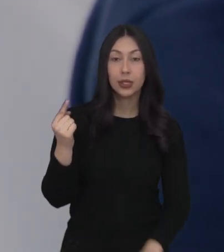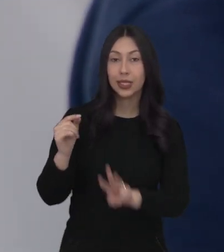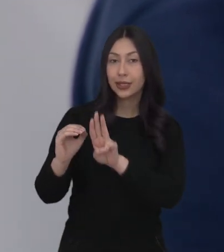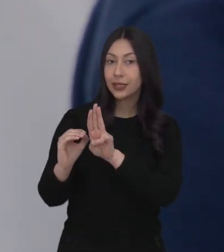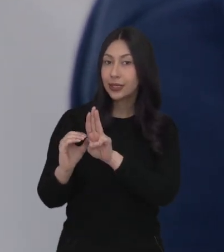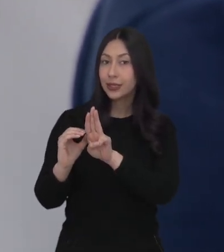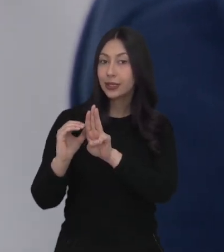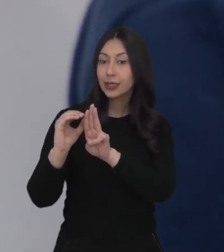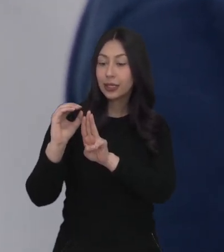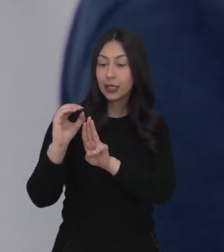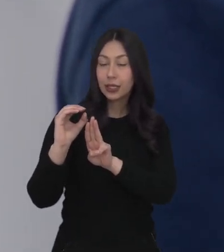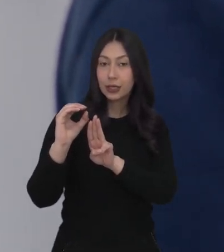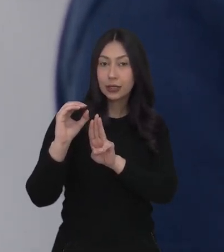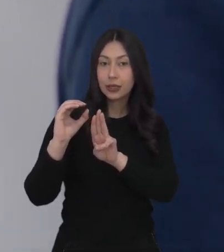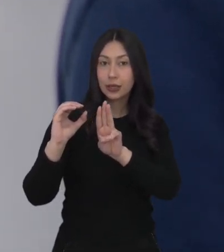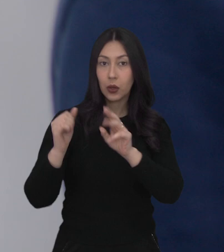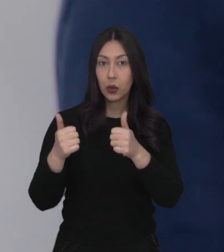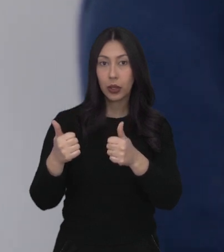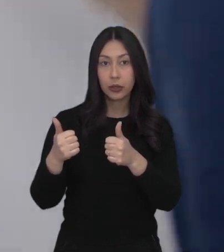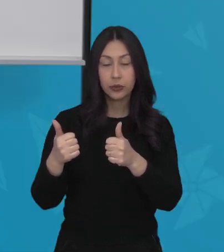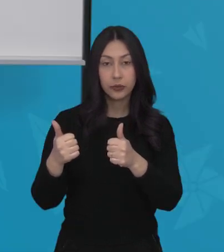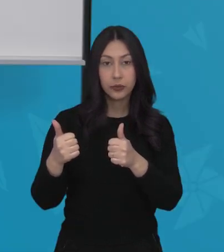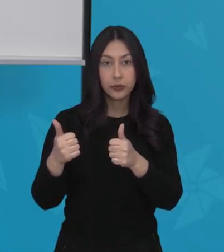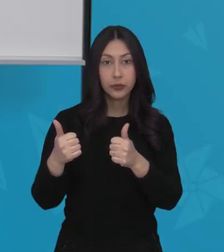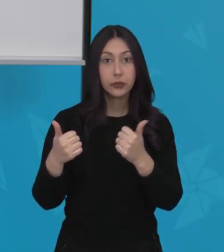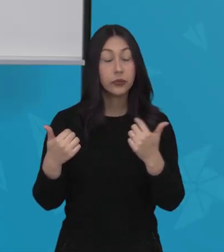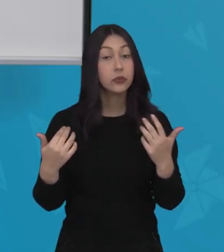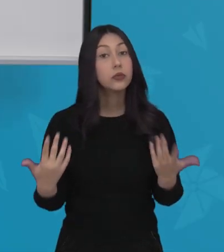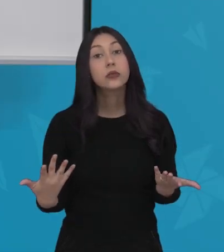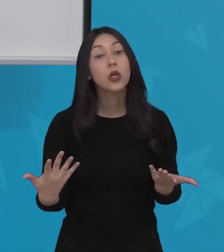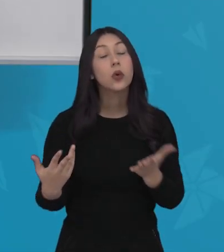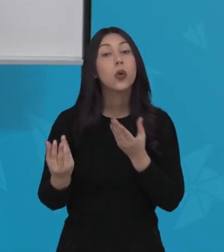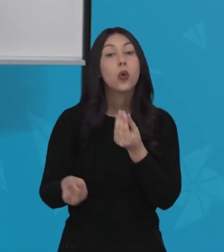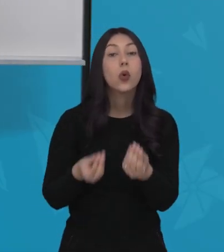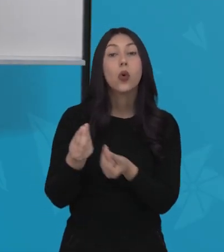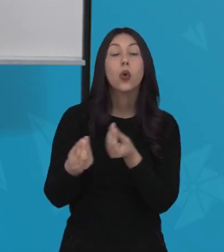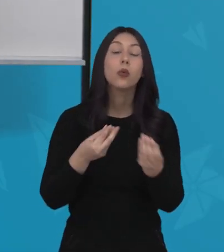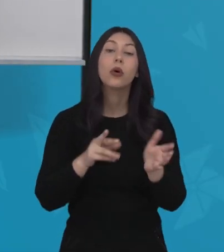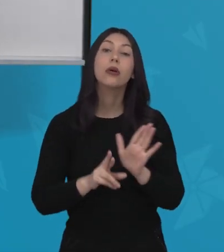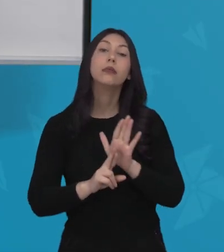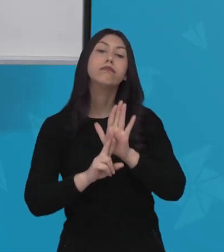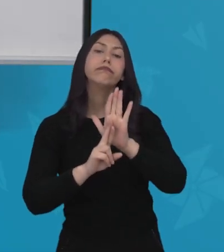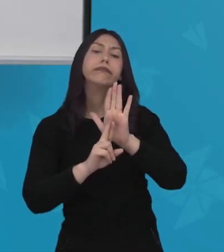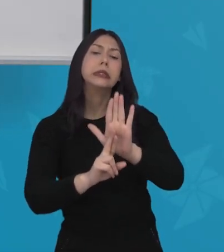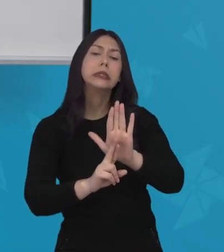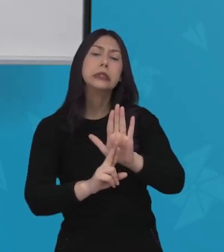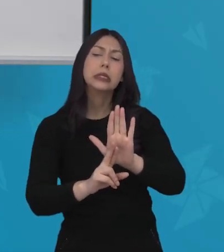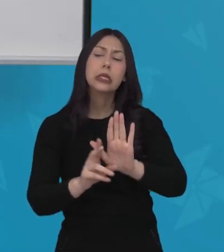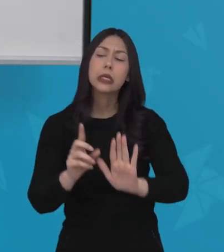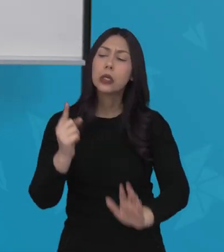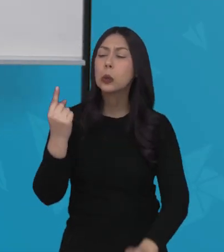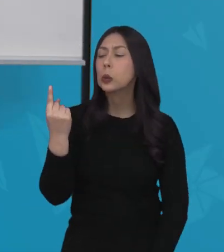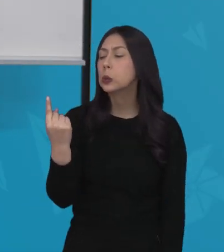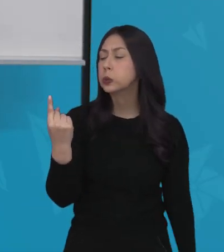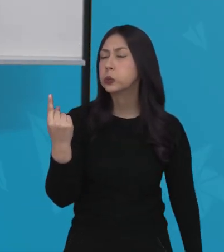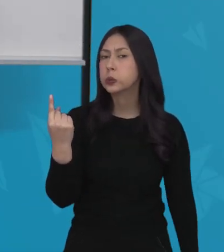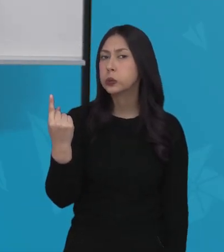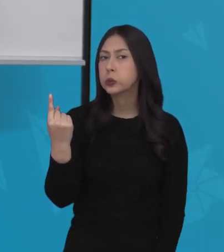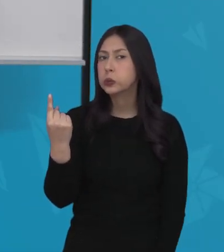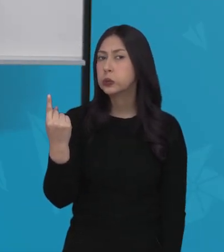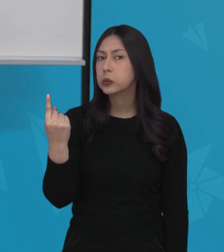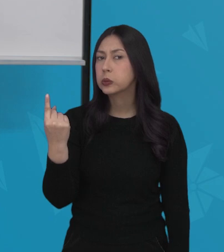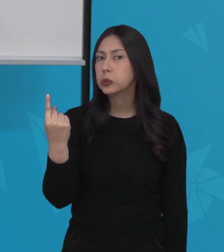das centenas. Tranquilo? Então, para representar esse número aqui em